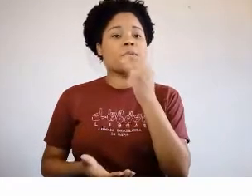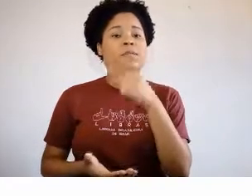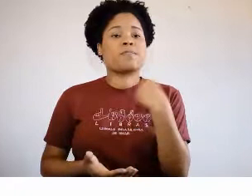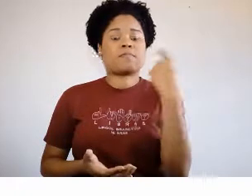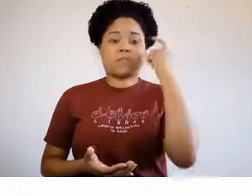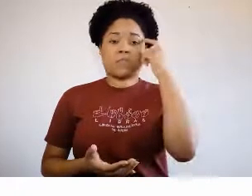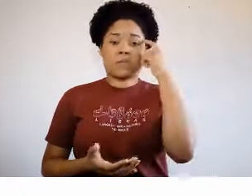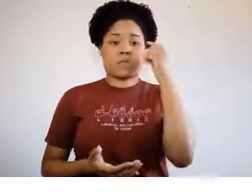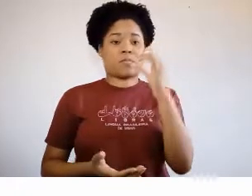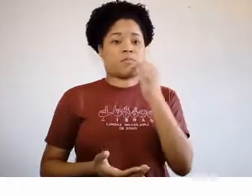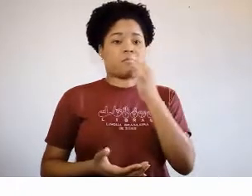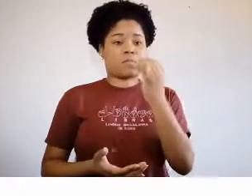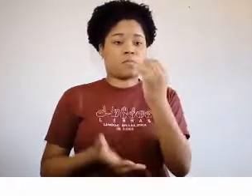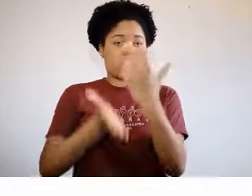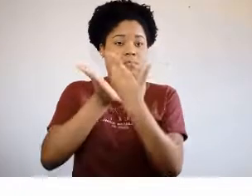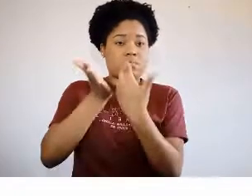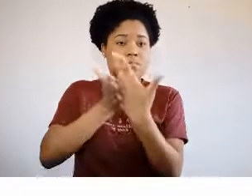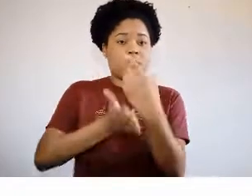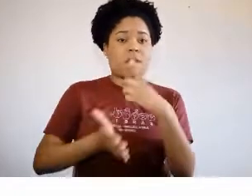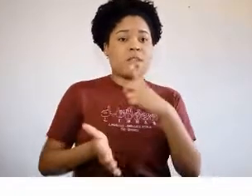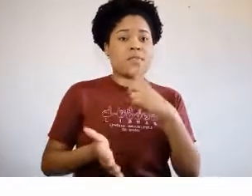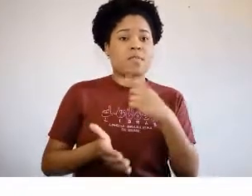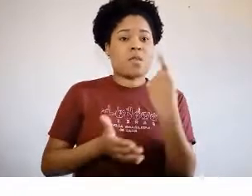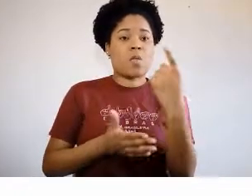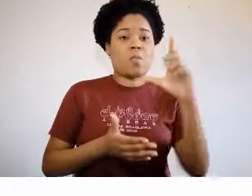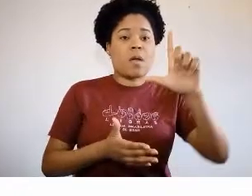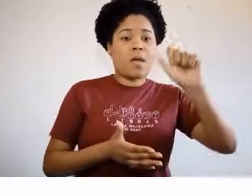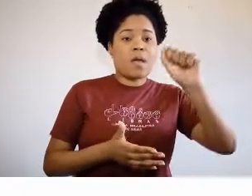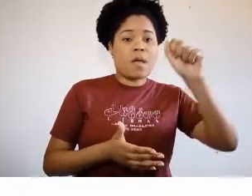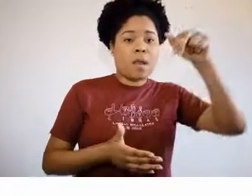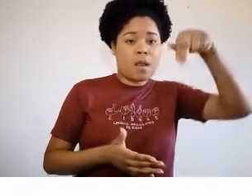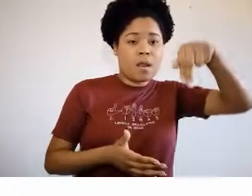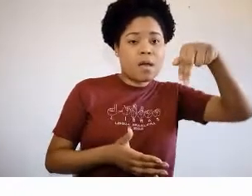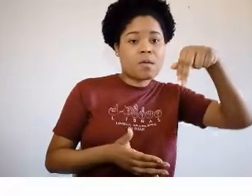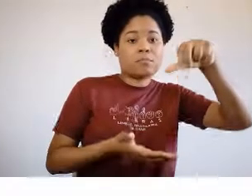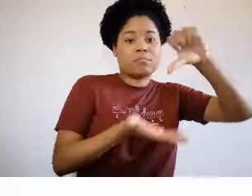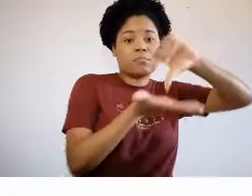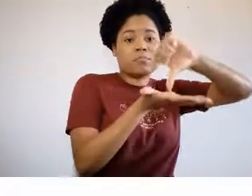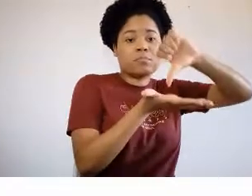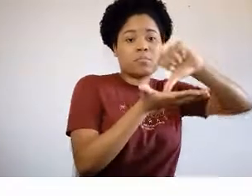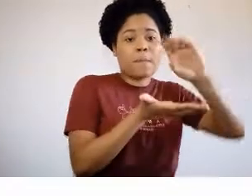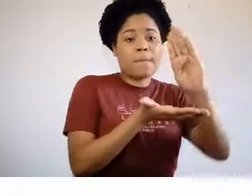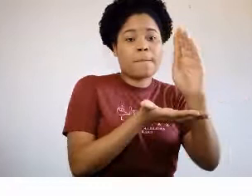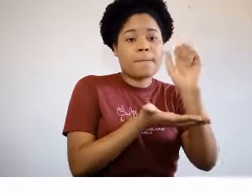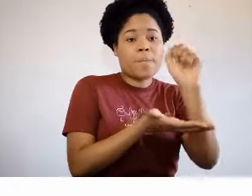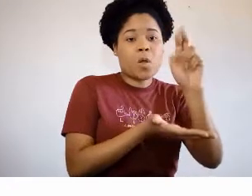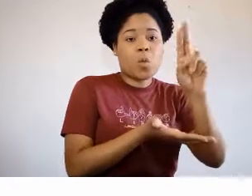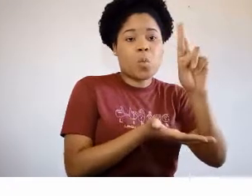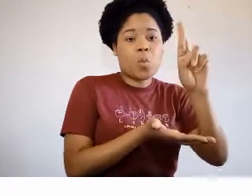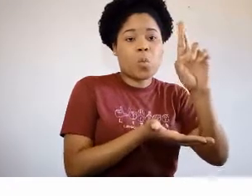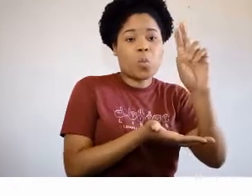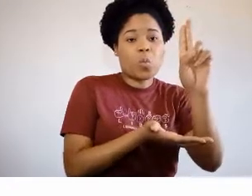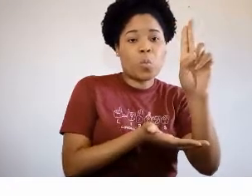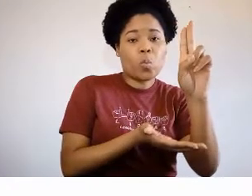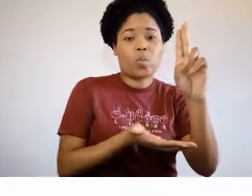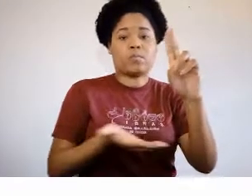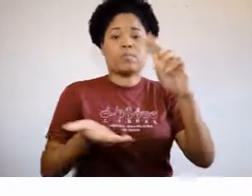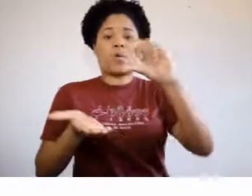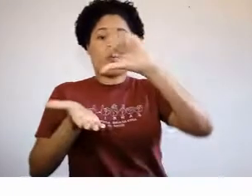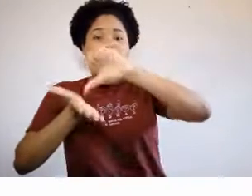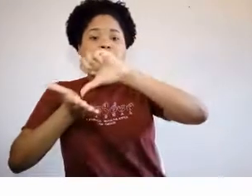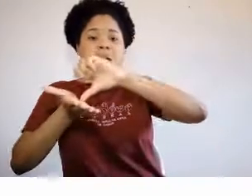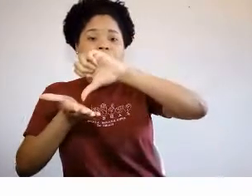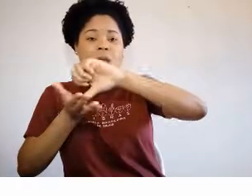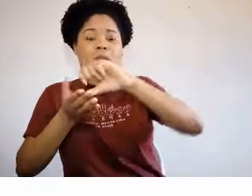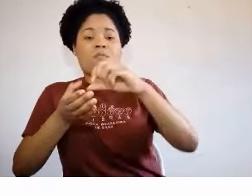vamos pensar aqui no nosso exemplo. Nós temos aqui uma LAN, uma rede local, lá no campus de Bauru. Temos